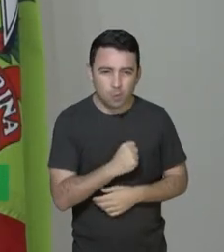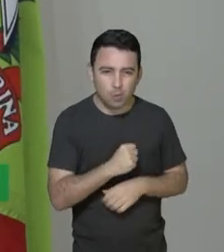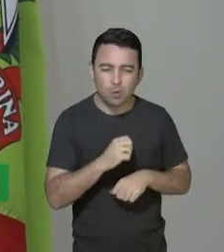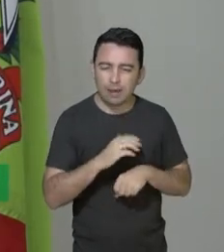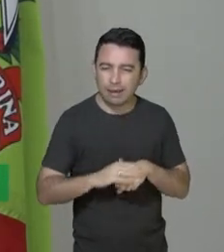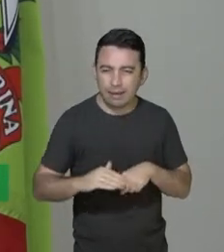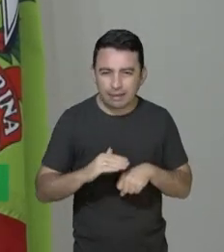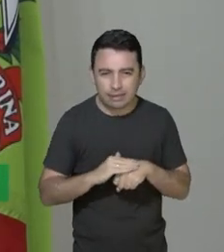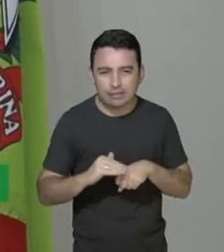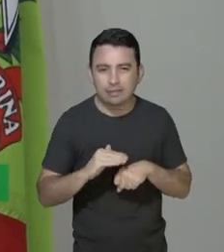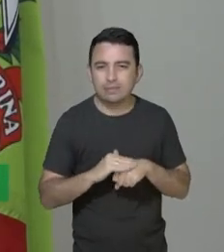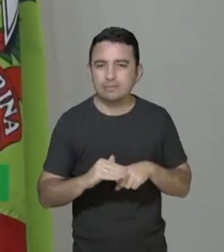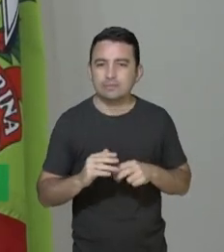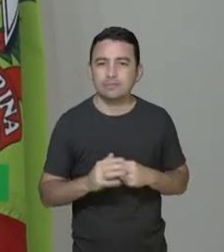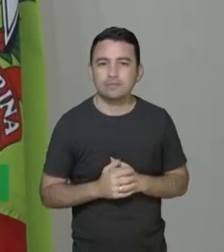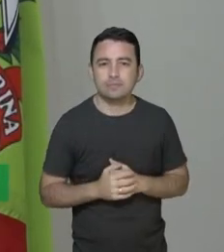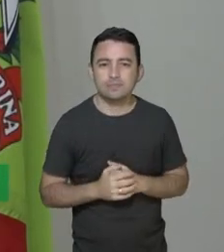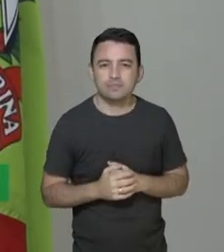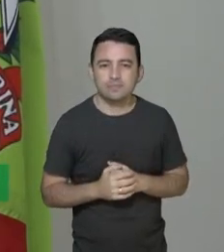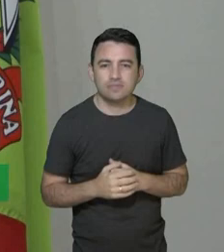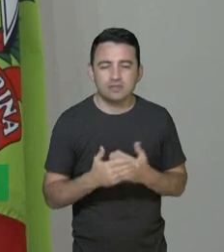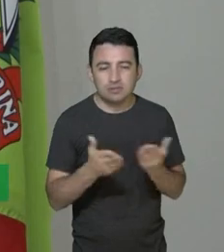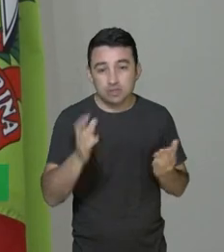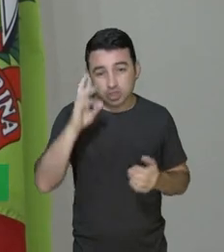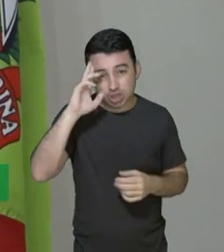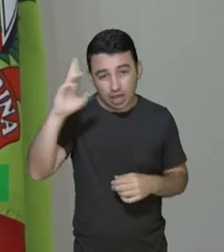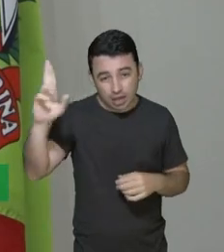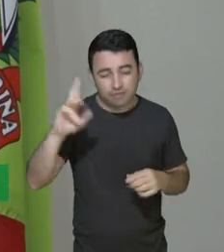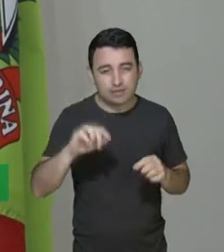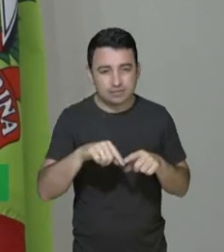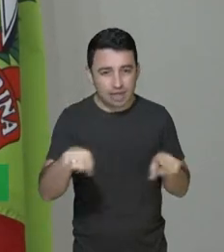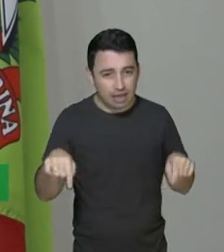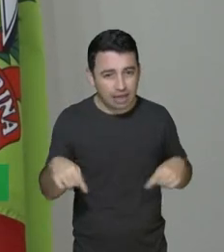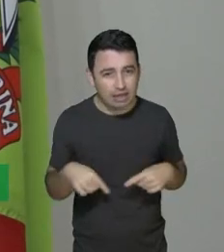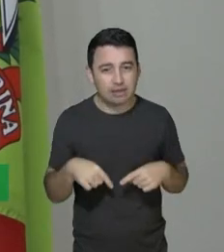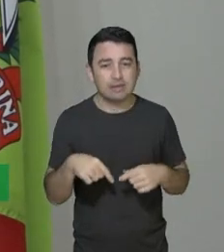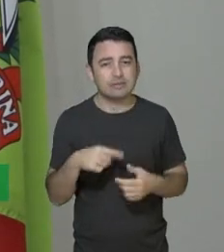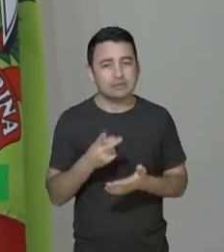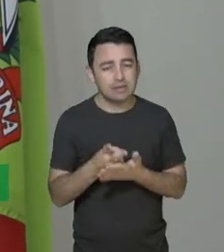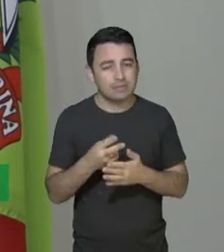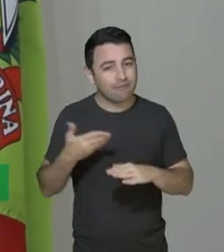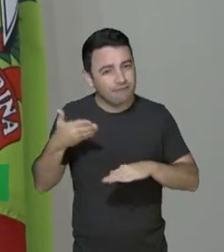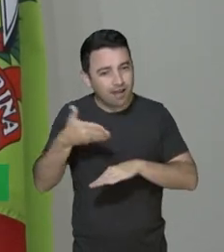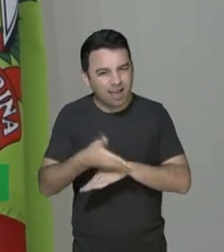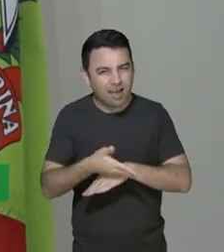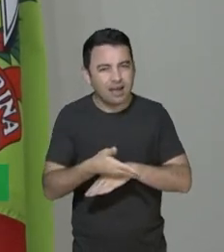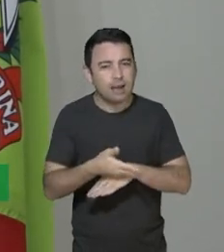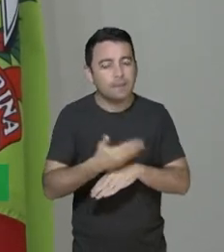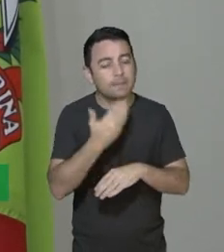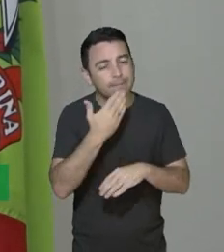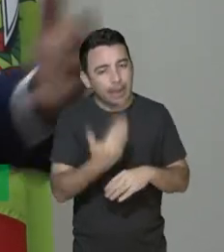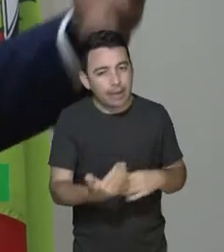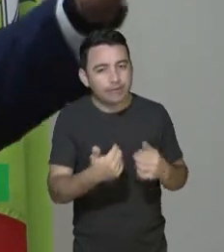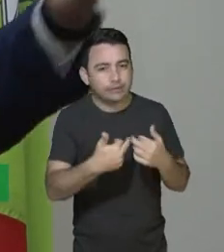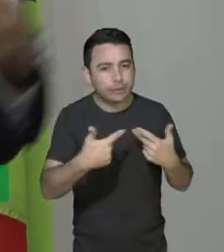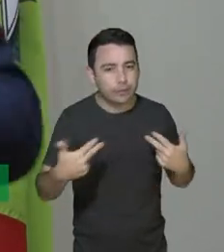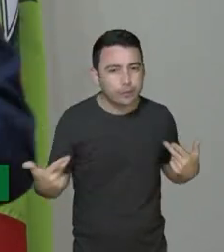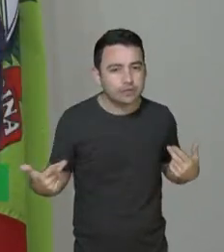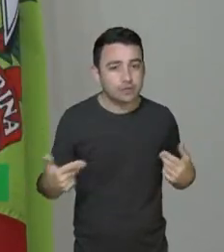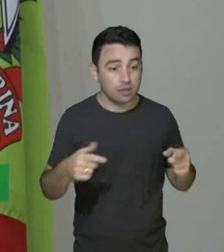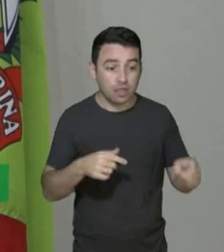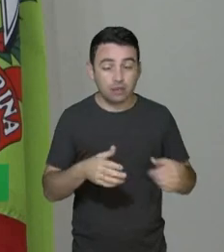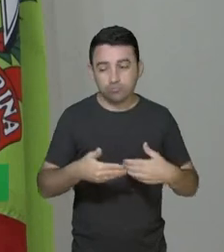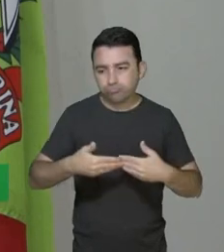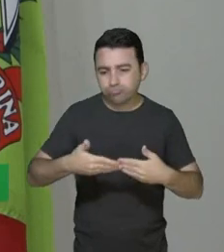carinho. Ao chefe de gabinete, né, que a gente vai lá sempre pedindo as coisas, abre o